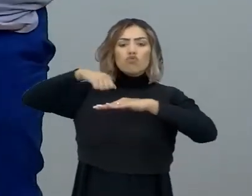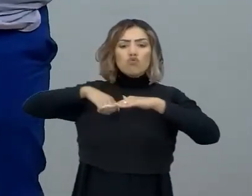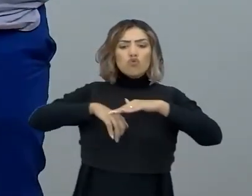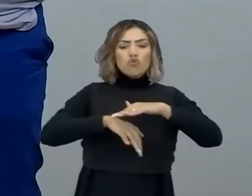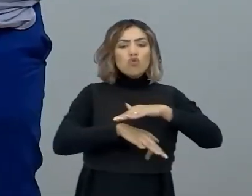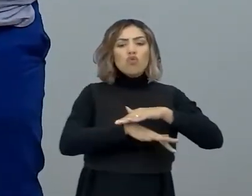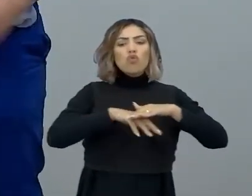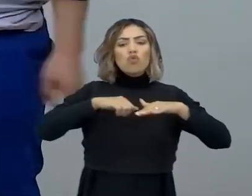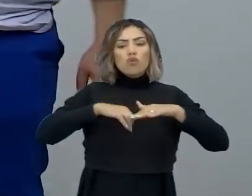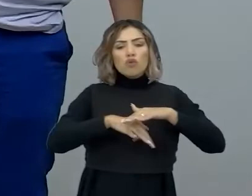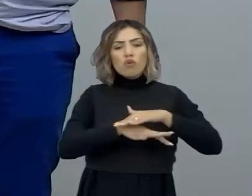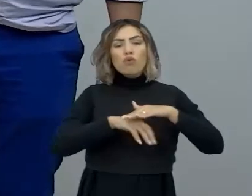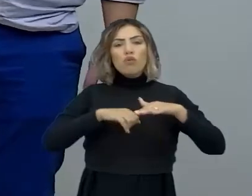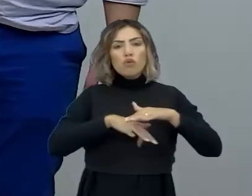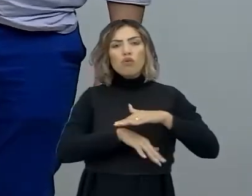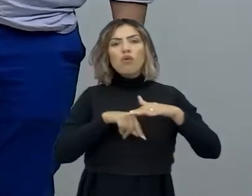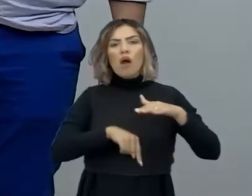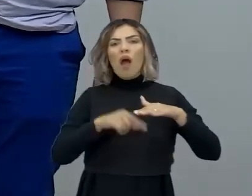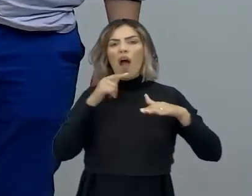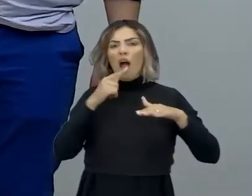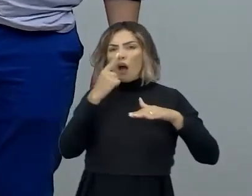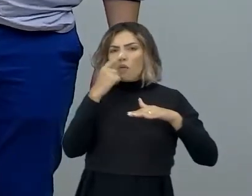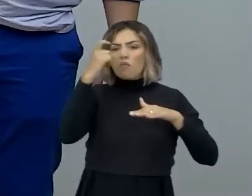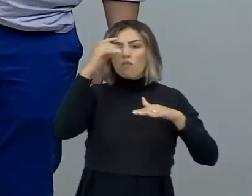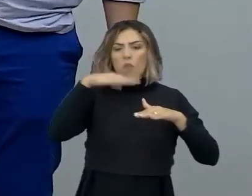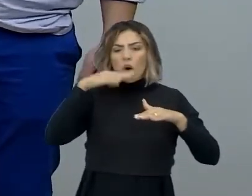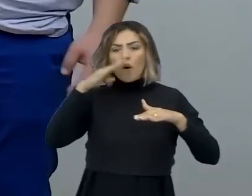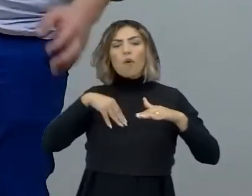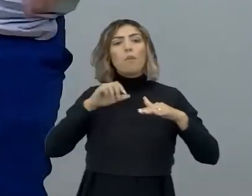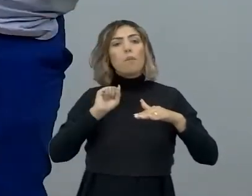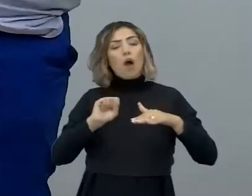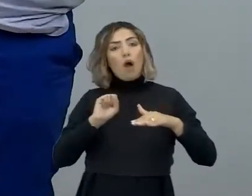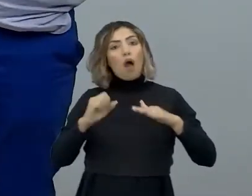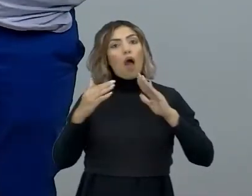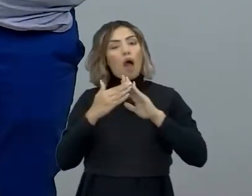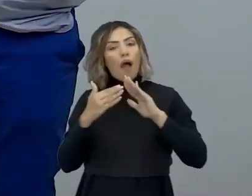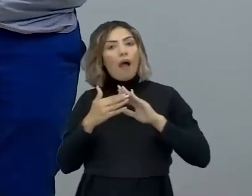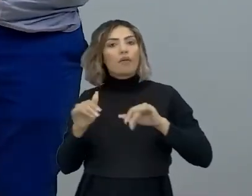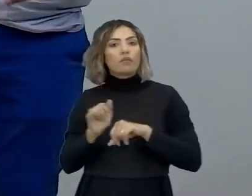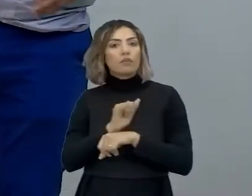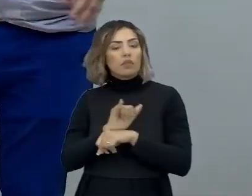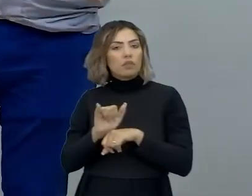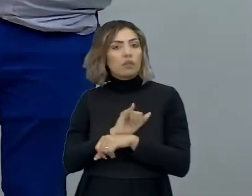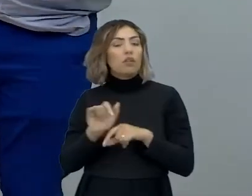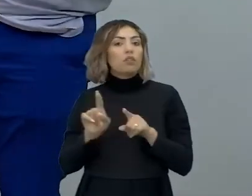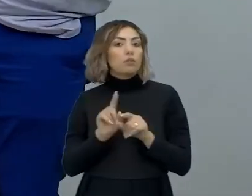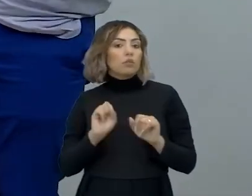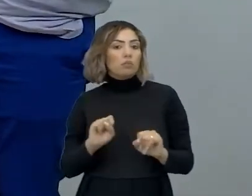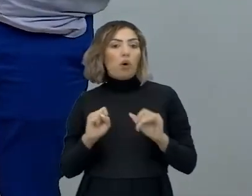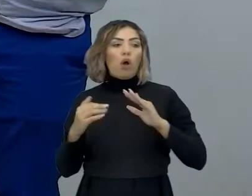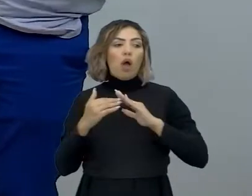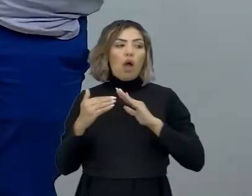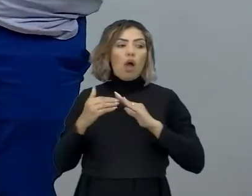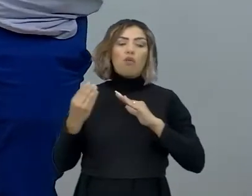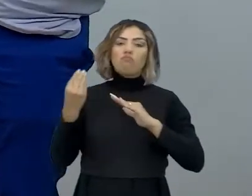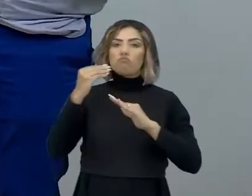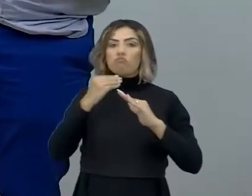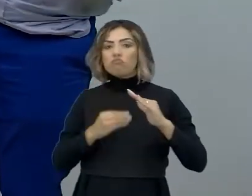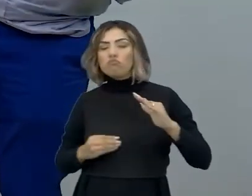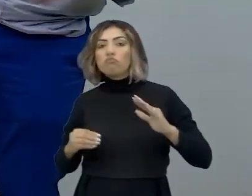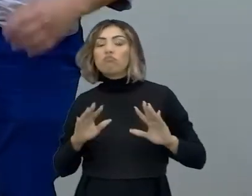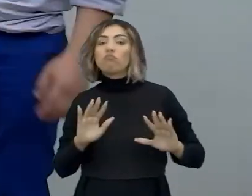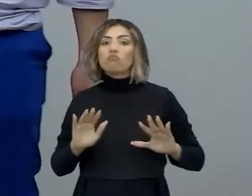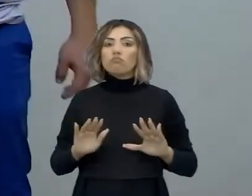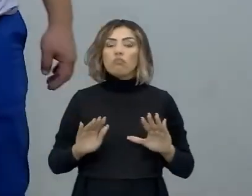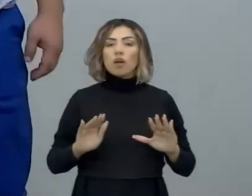ser aplicado na casa. Eu poderia pegar a lâmpada de Moser também, aplicar na casa, mas isso daí a gente faz o